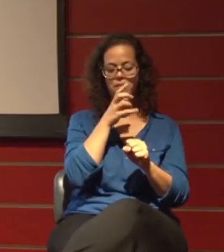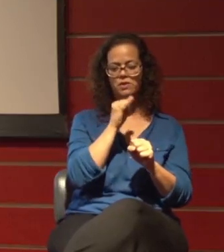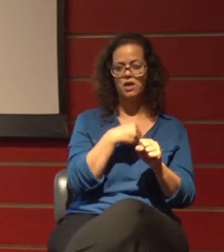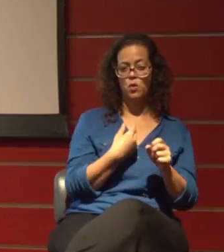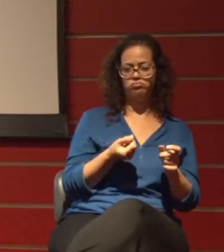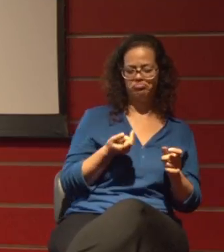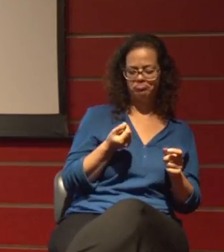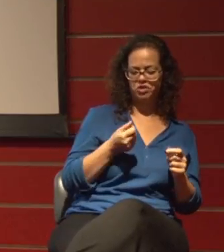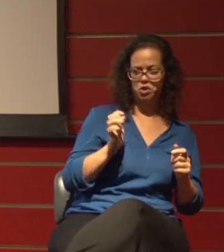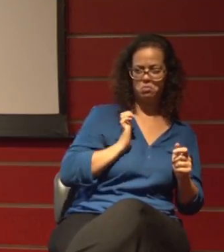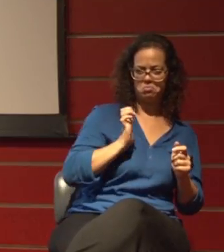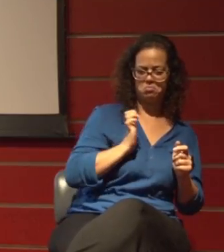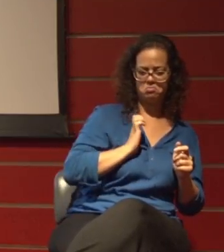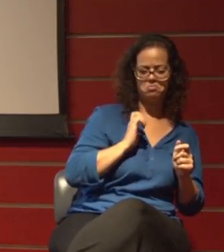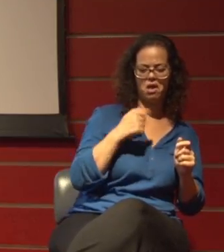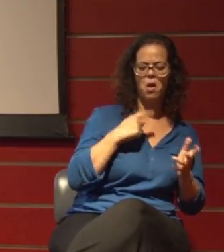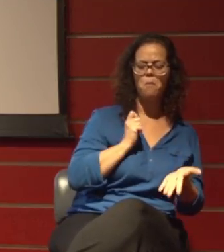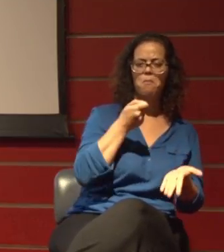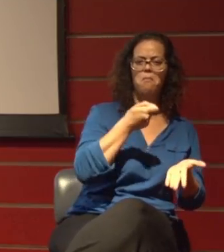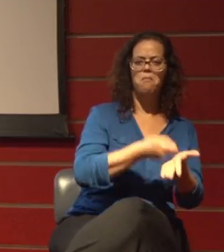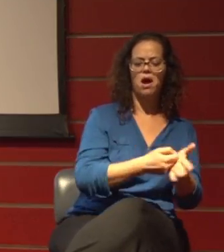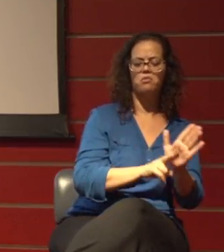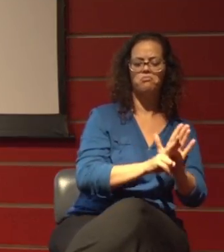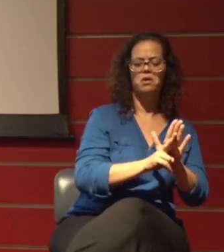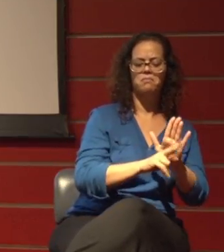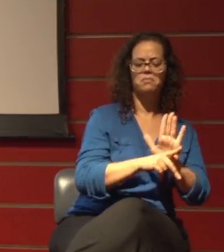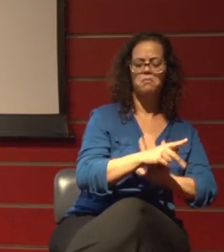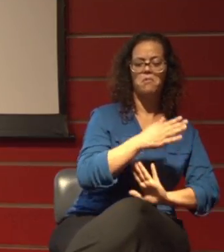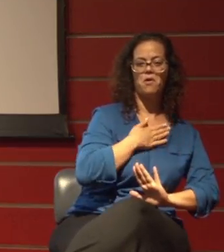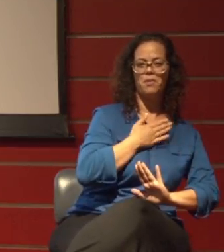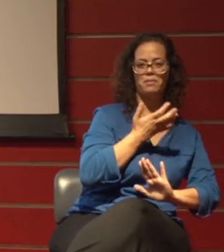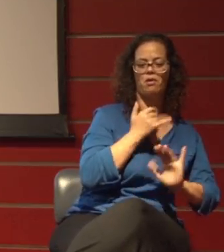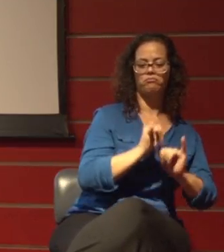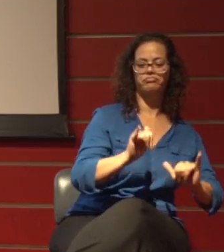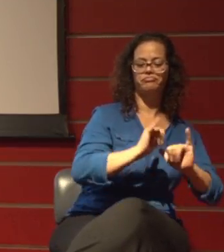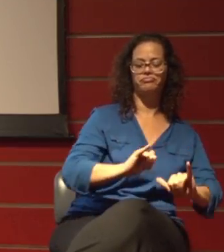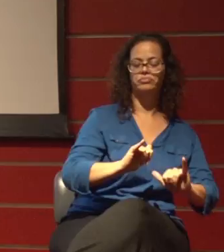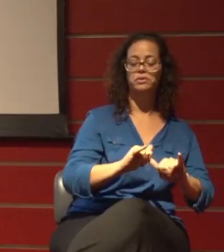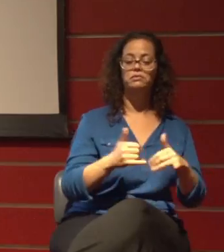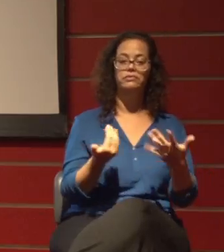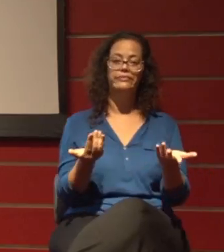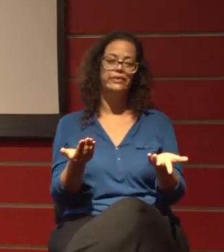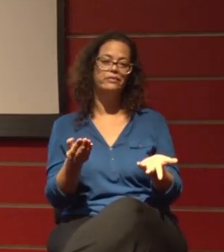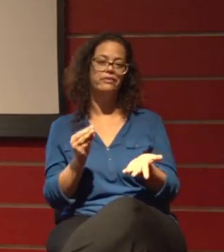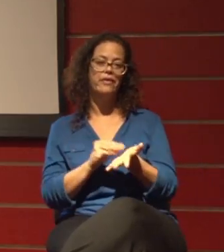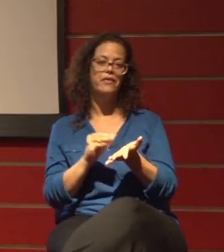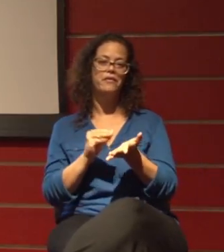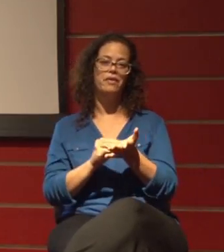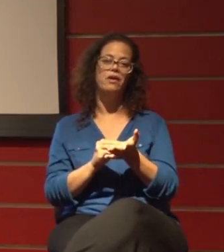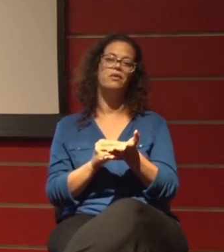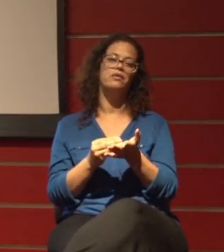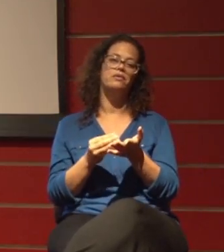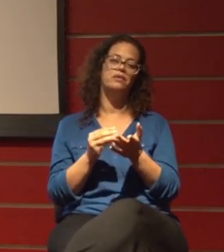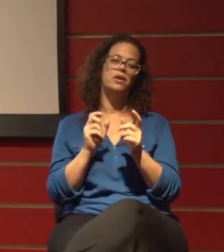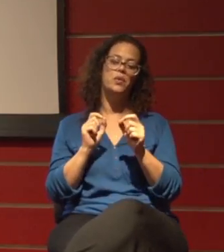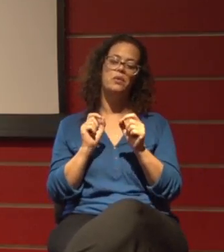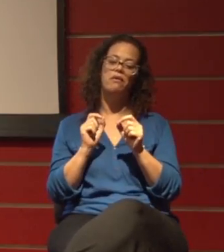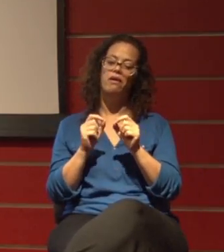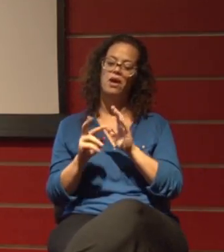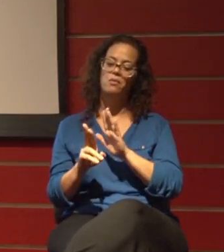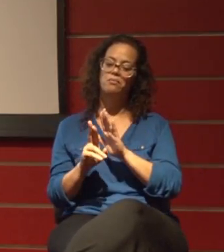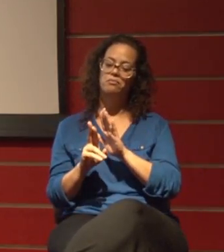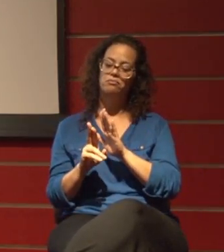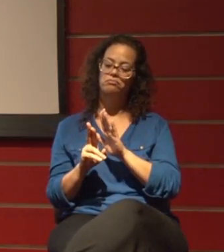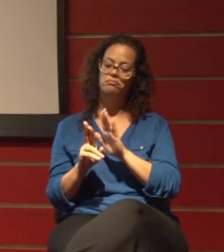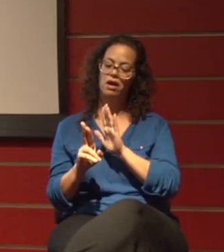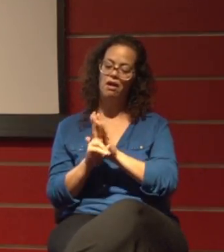pago e represento da forma como bem entende eu sinto uma necessidade também da da nossa da nossa população também ocupar esses espaços